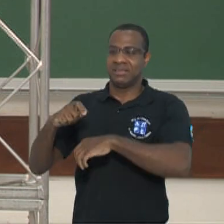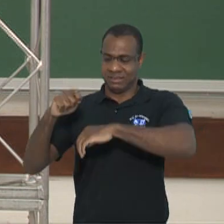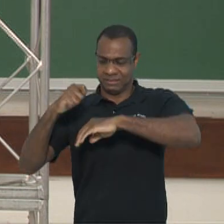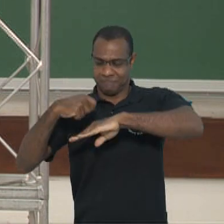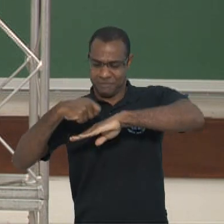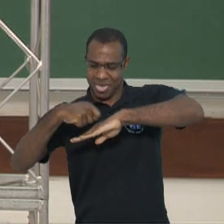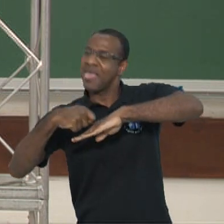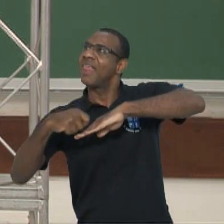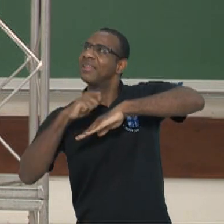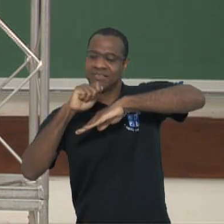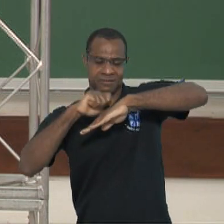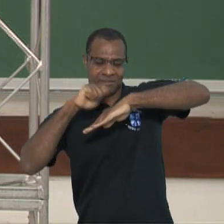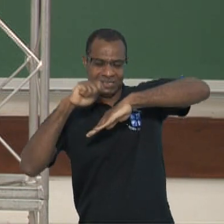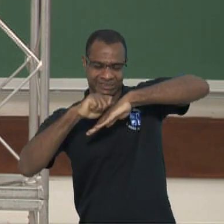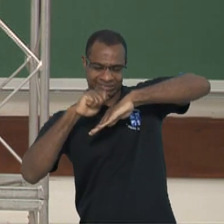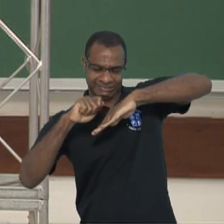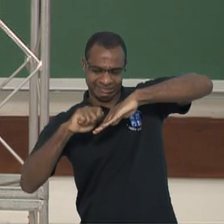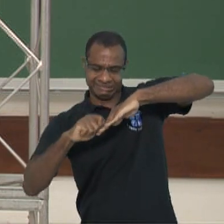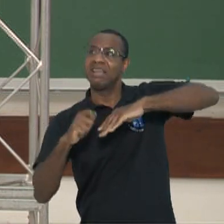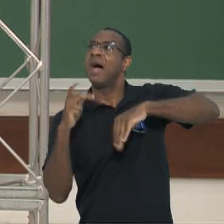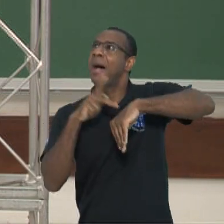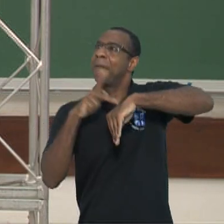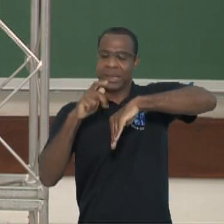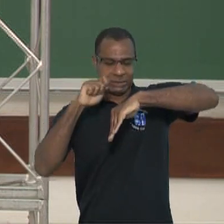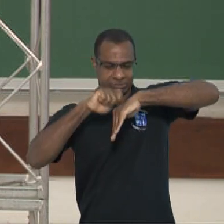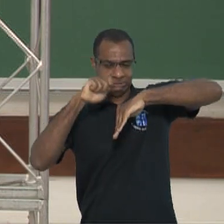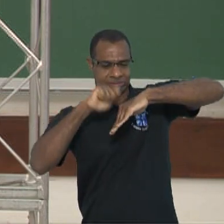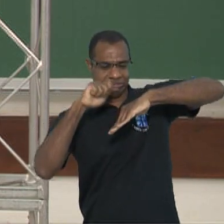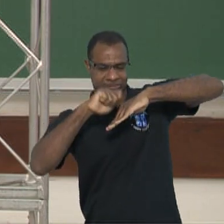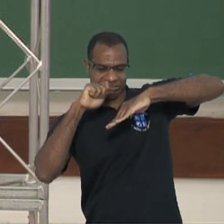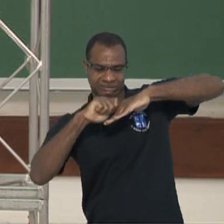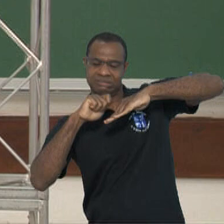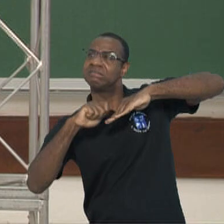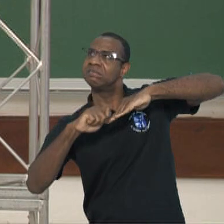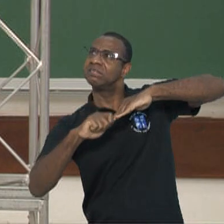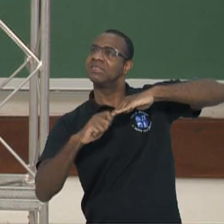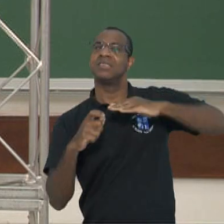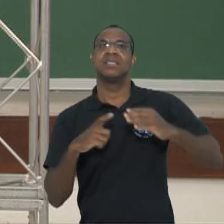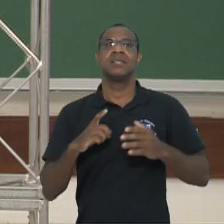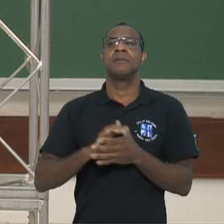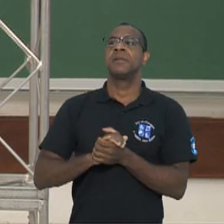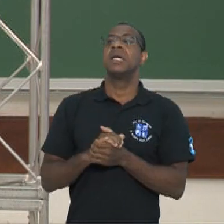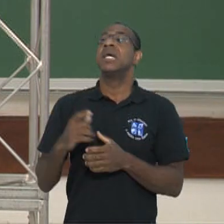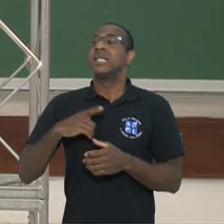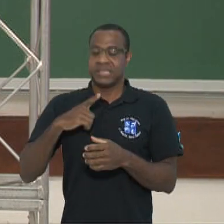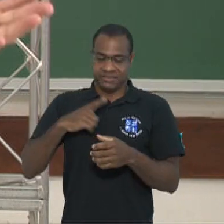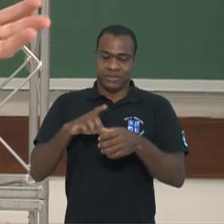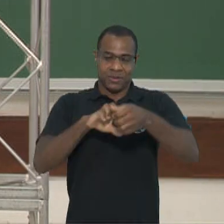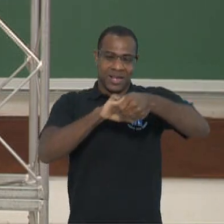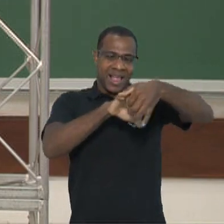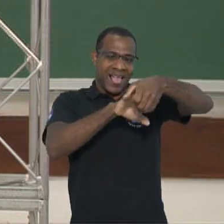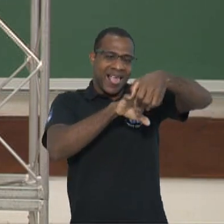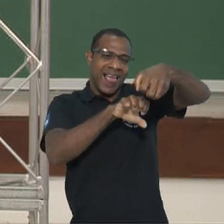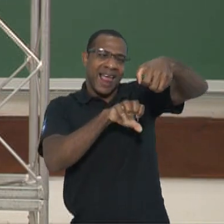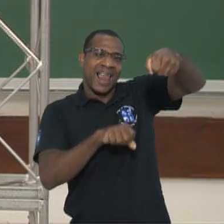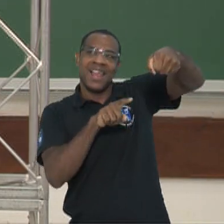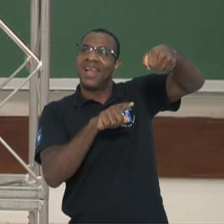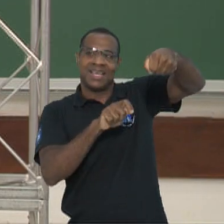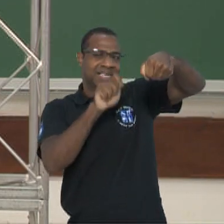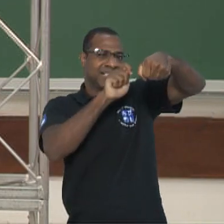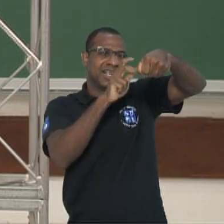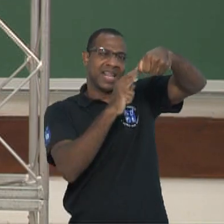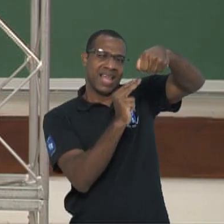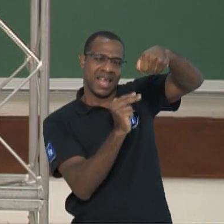da antiguidade, mas era do Egito, que um amigo trouxe um presente para mim sobre aqueles chamados artistas de rua, né, e